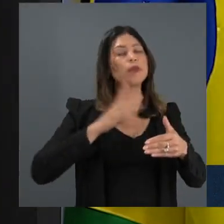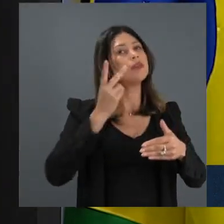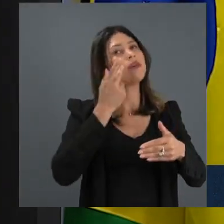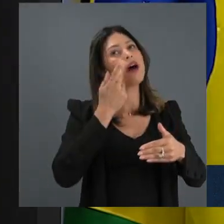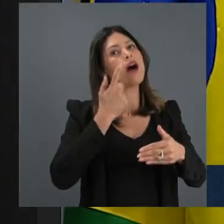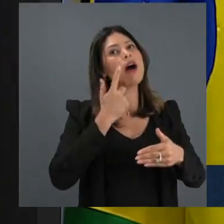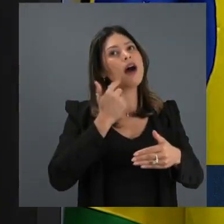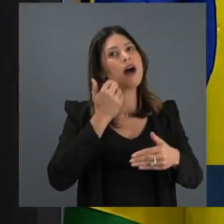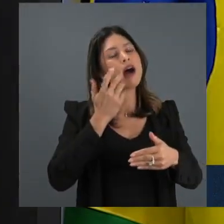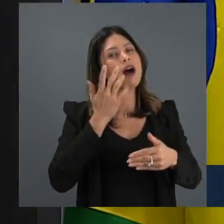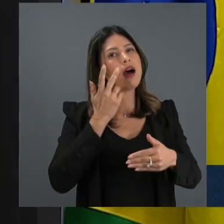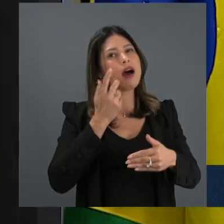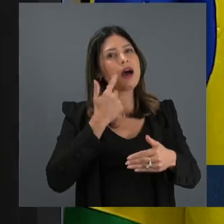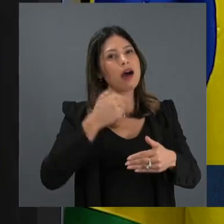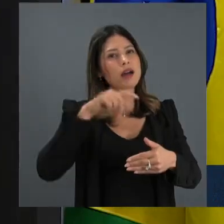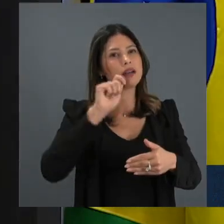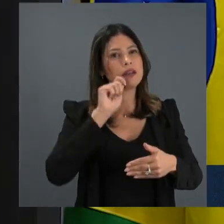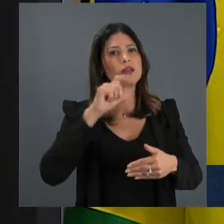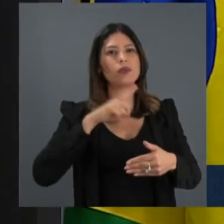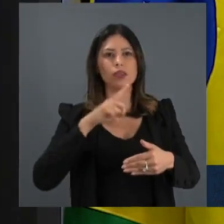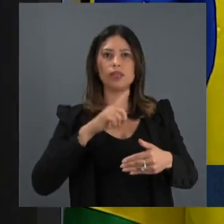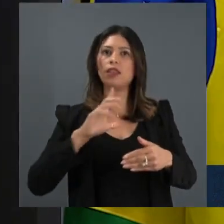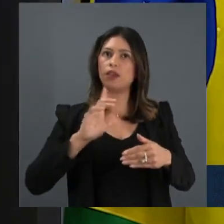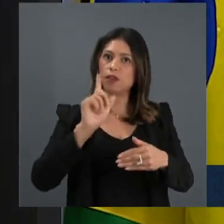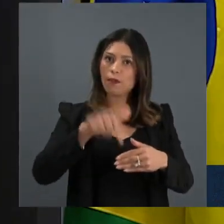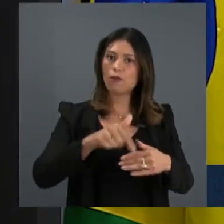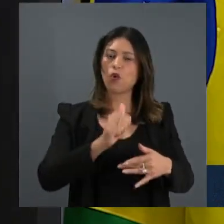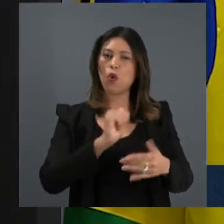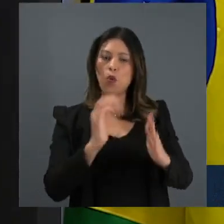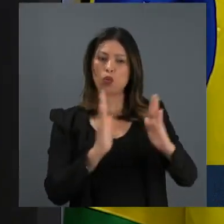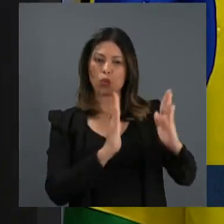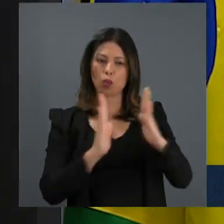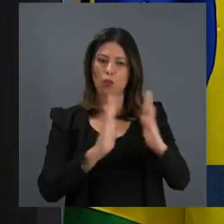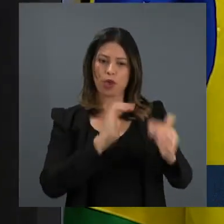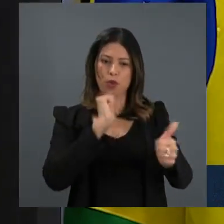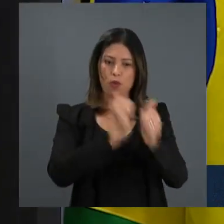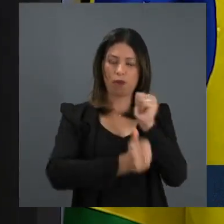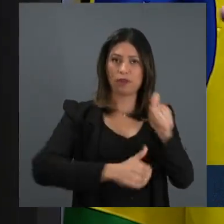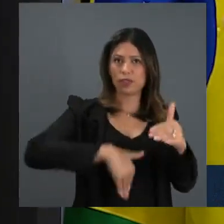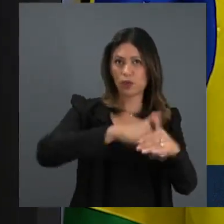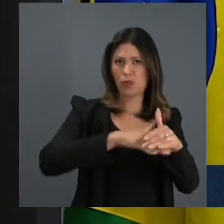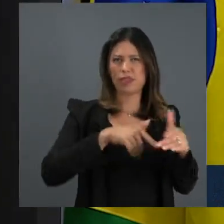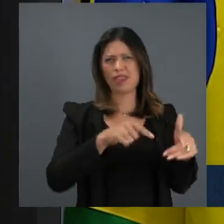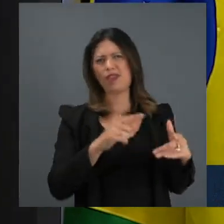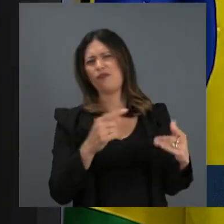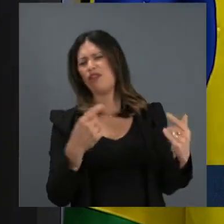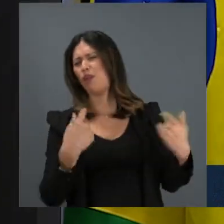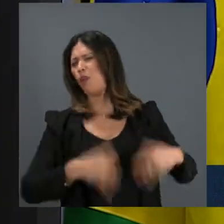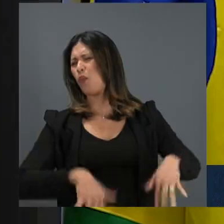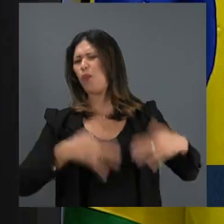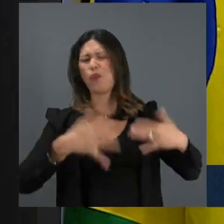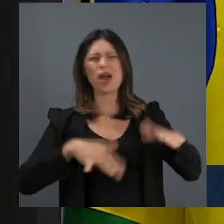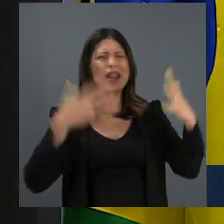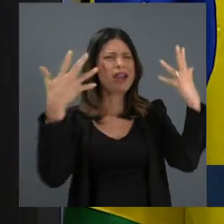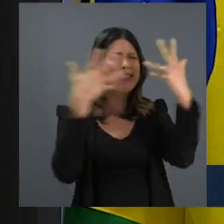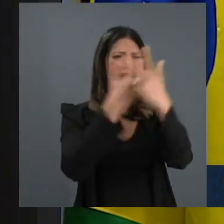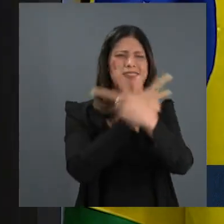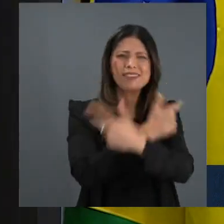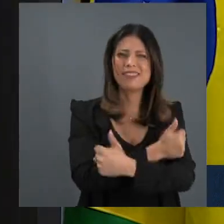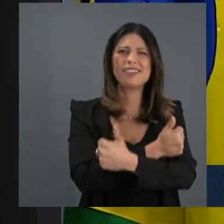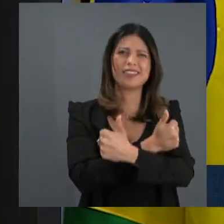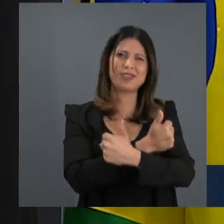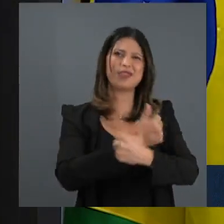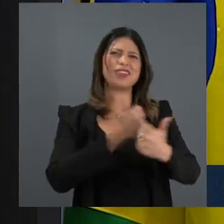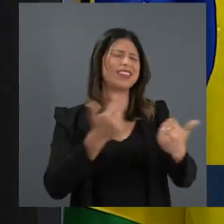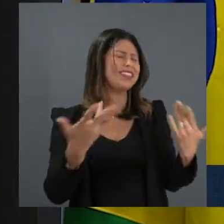durante a competição, teve a final lindíssima, com um espetáculo bem nordestino,